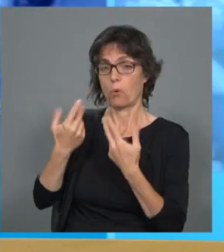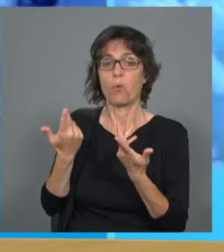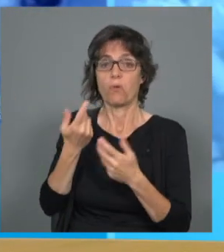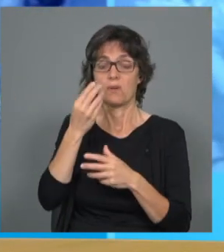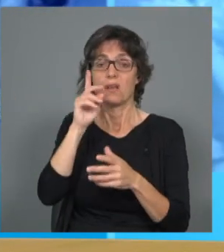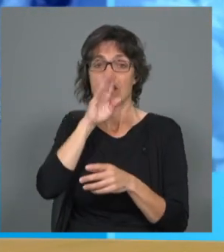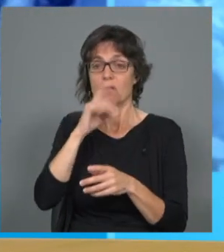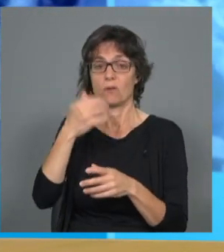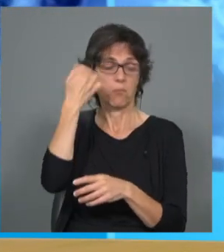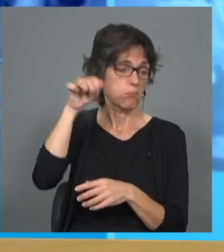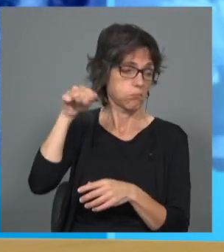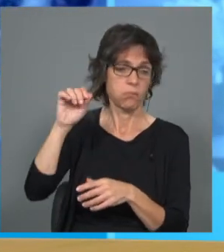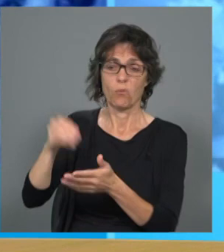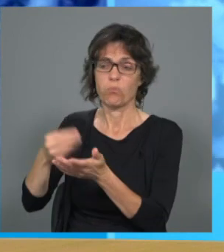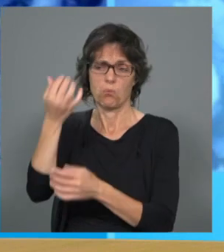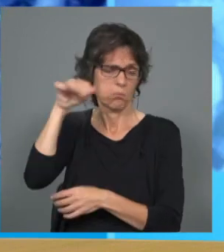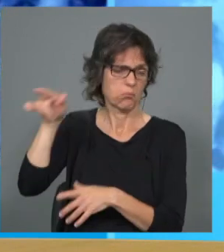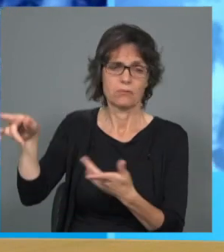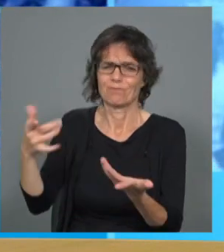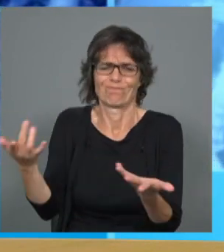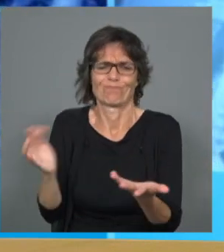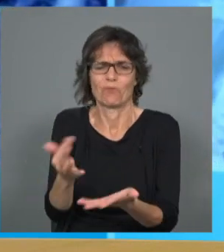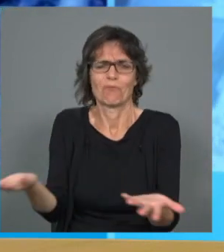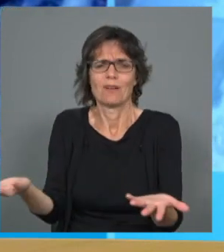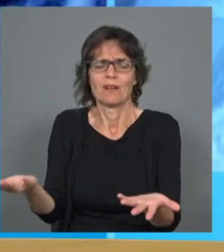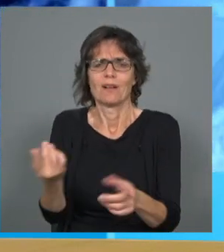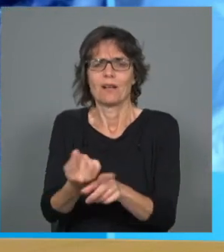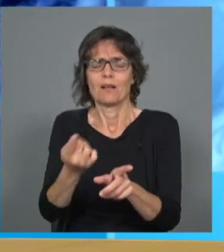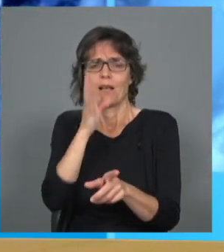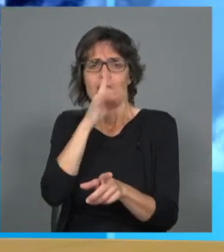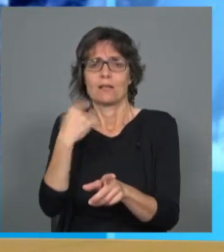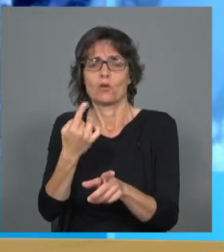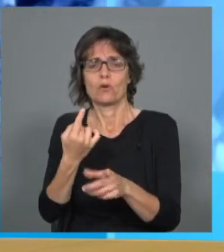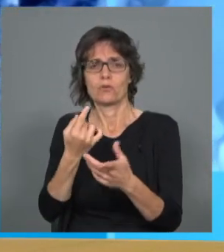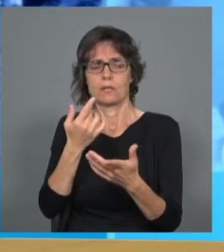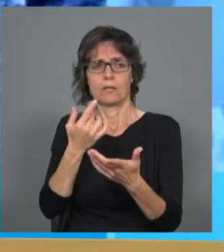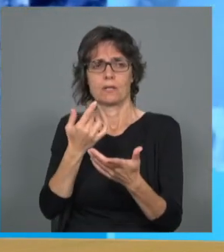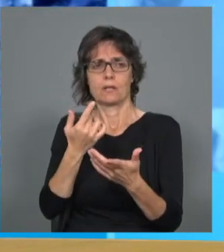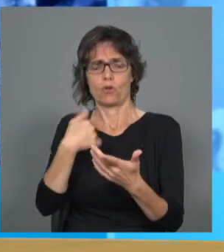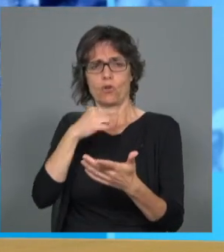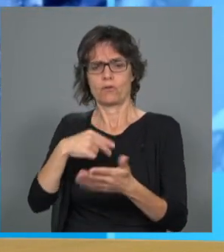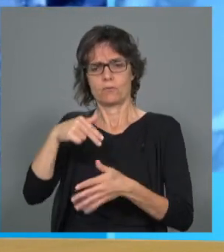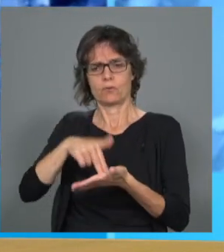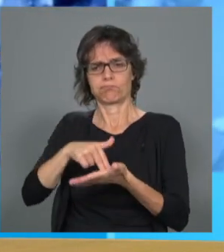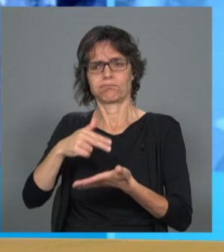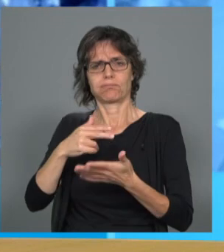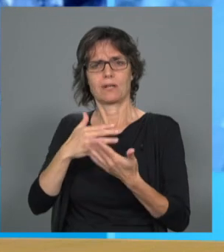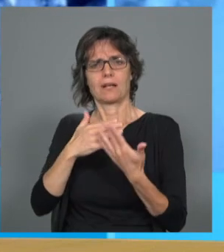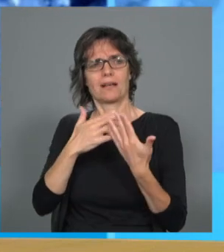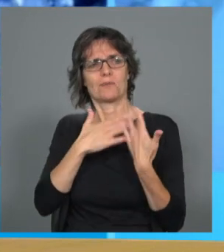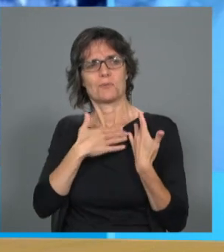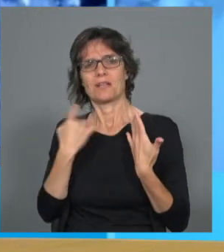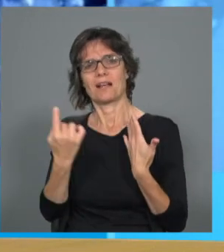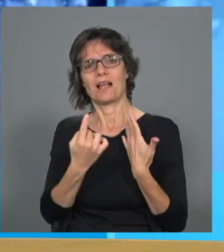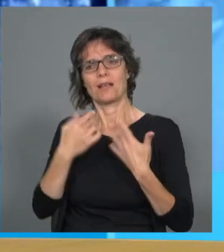pobres e virarmos a cara, não serve de nada se virarmos a cara à verdade. Portanto, é sempre